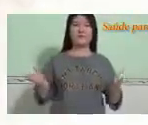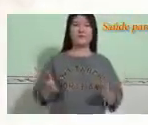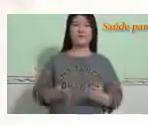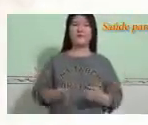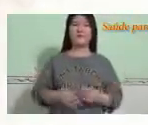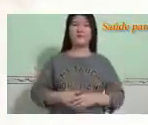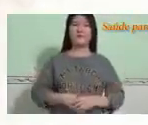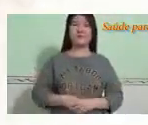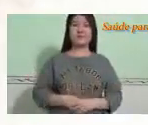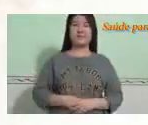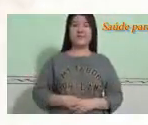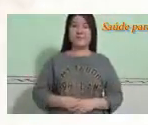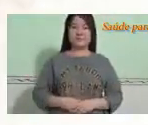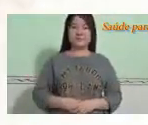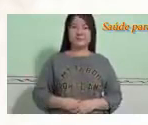devendo